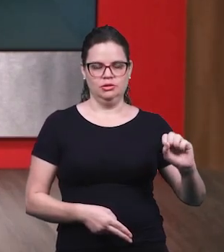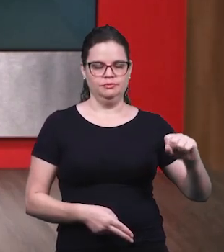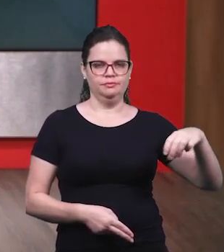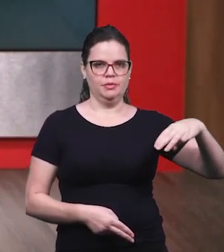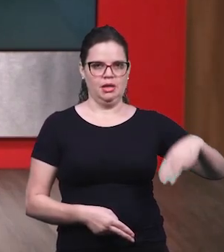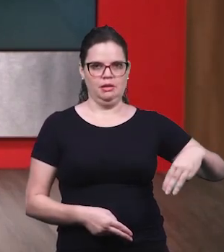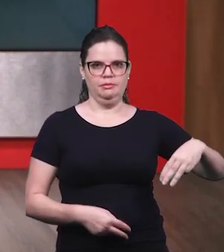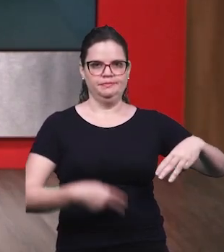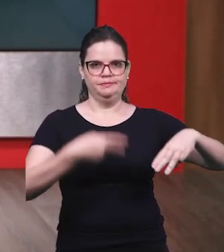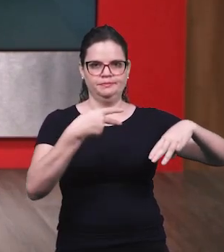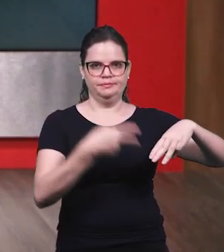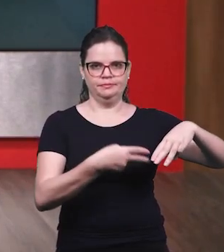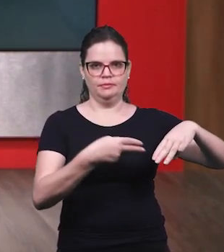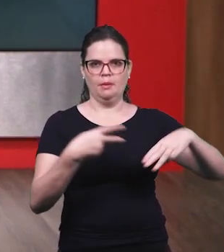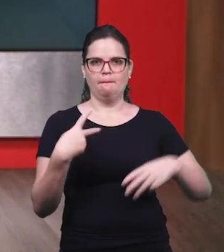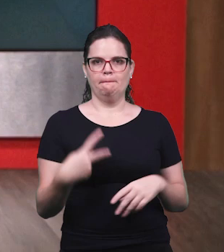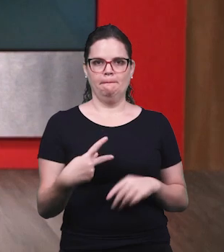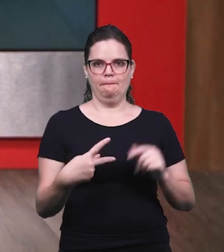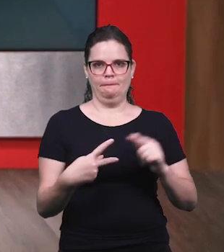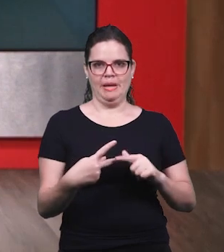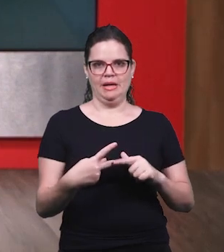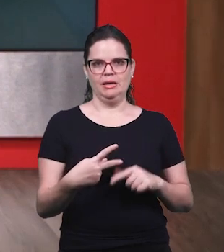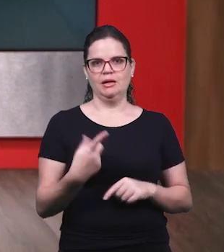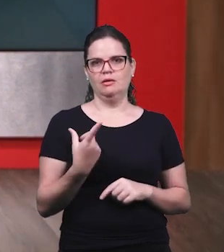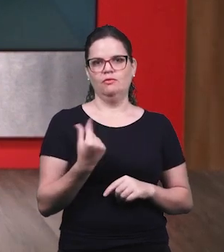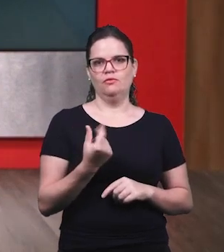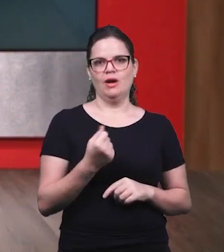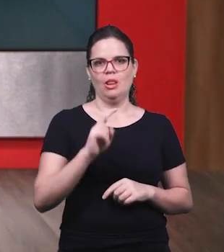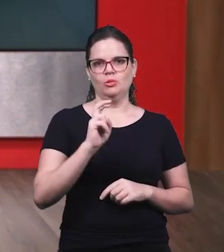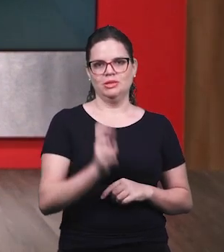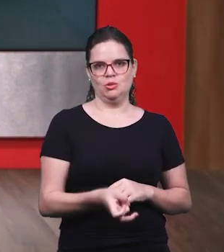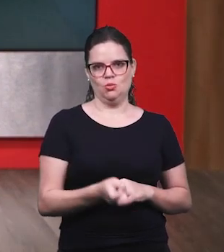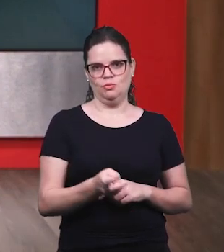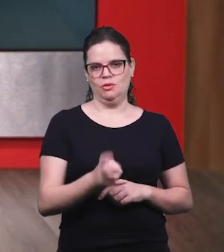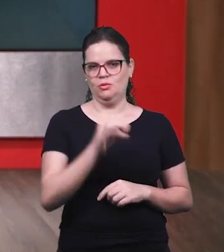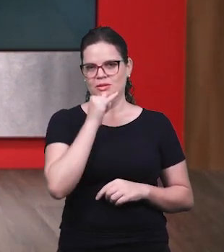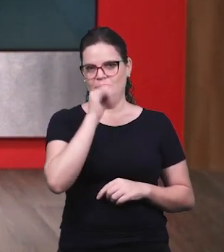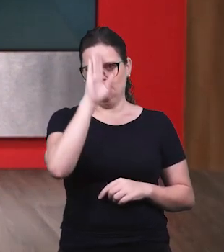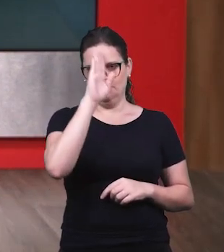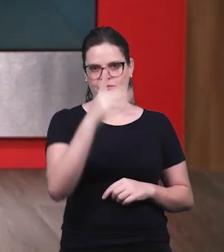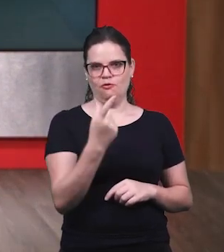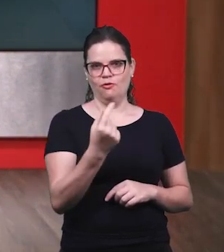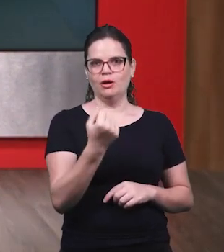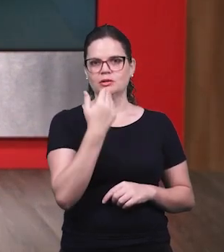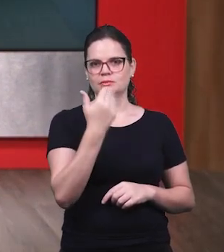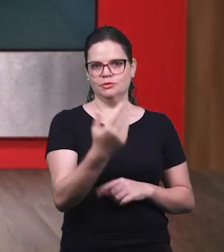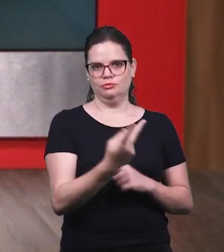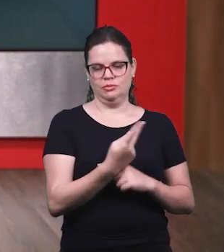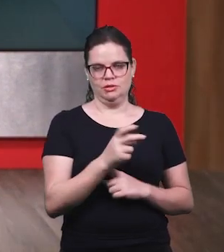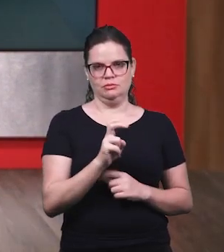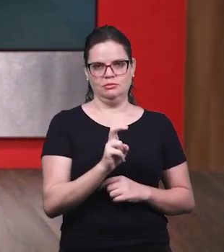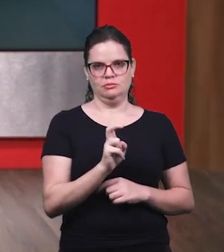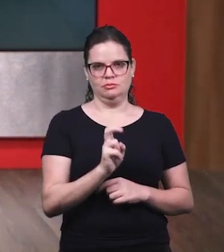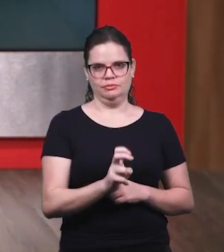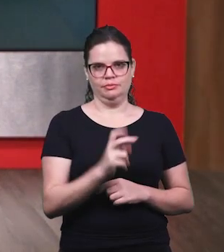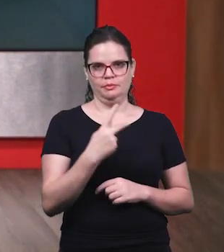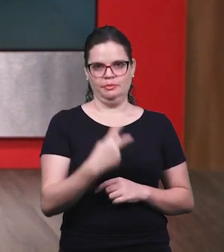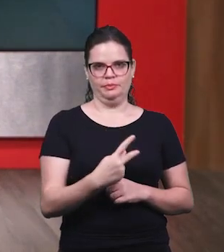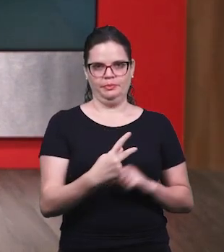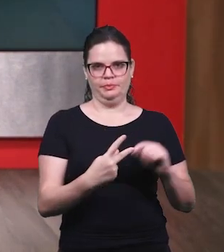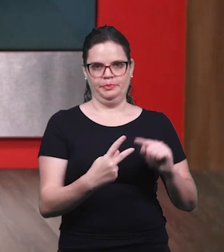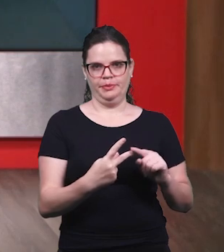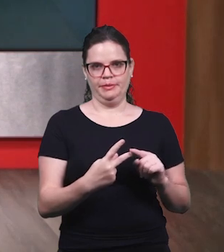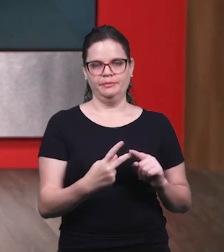continua sendo o valor inicial, né? O principal, vamos dizer assim, né? Aí a fórmula